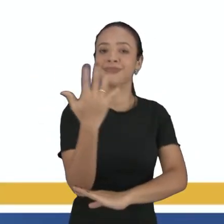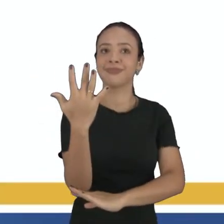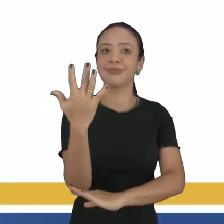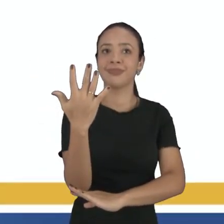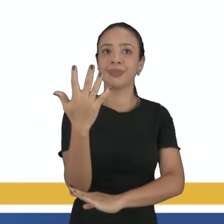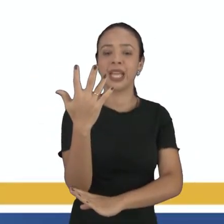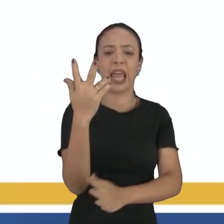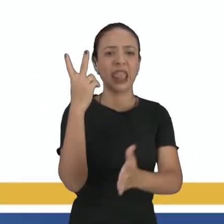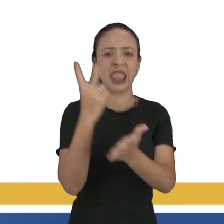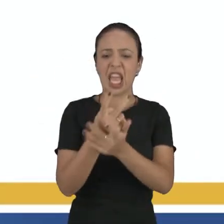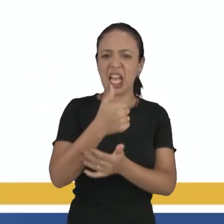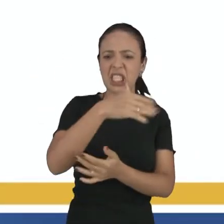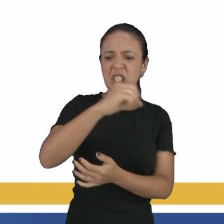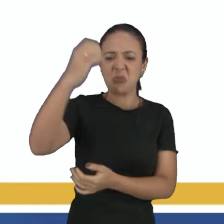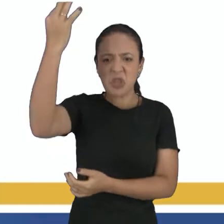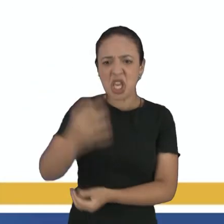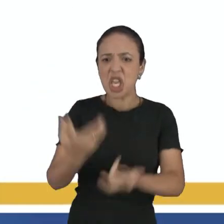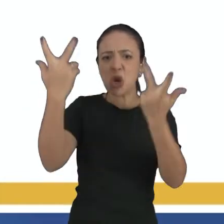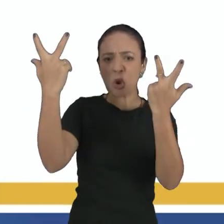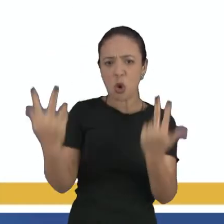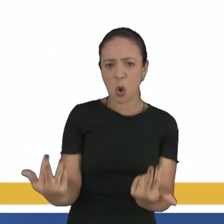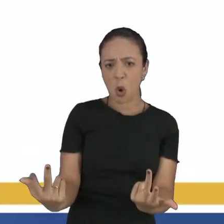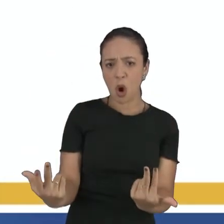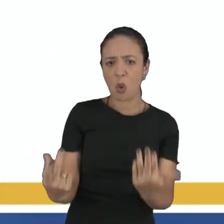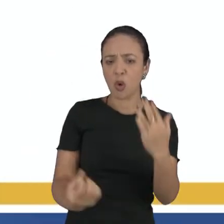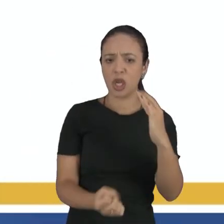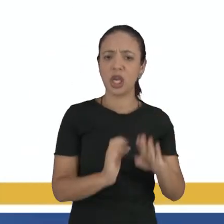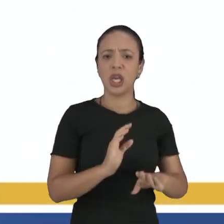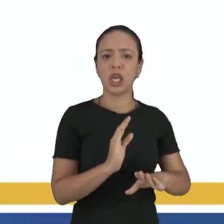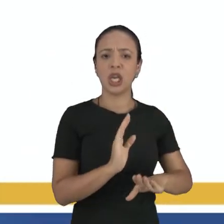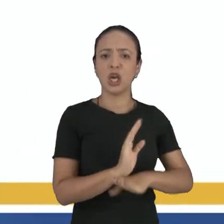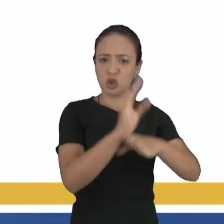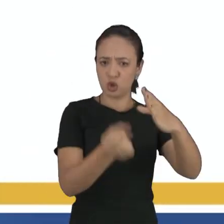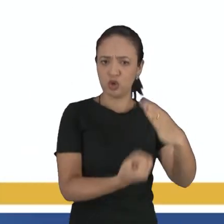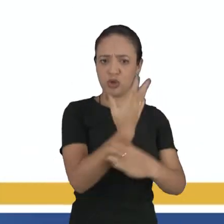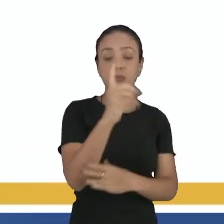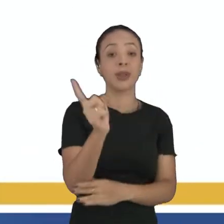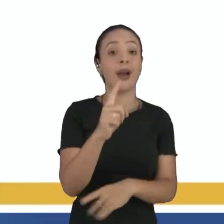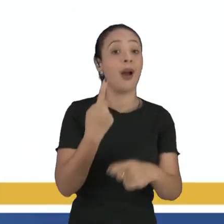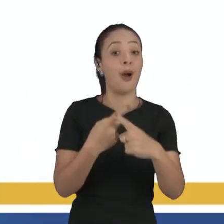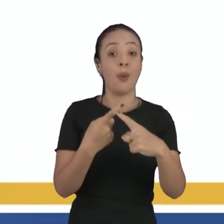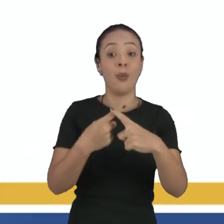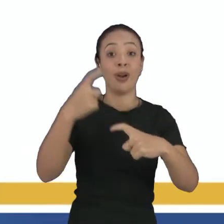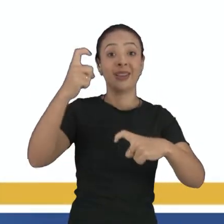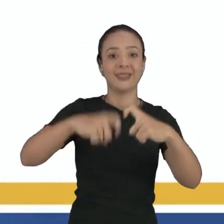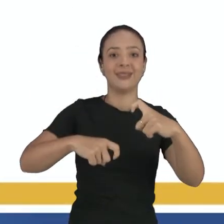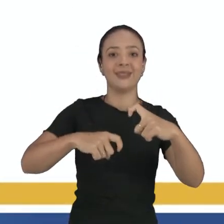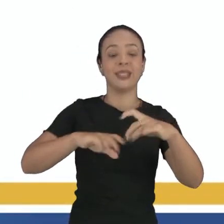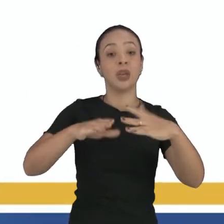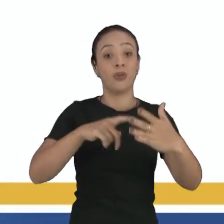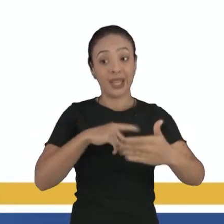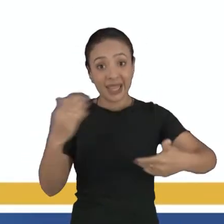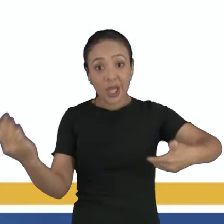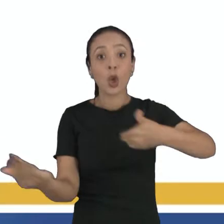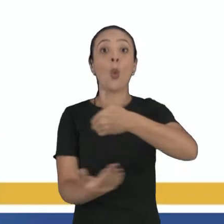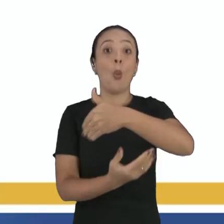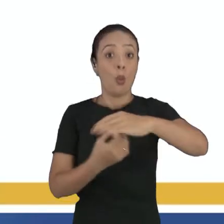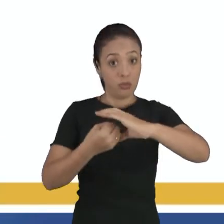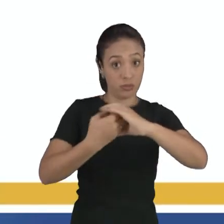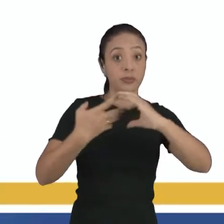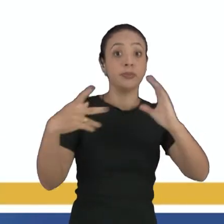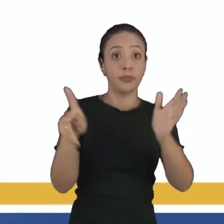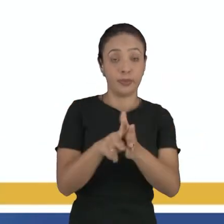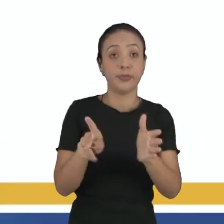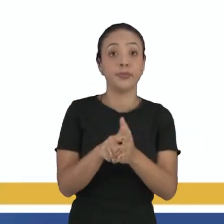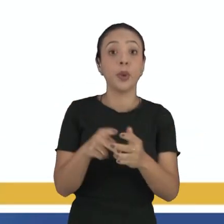ser 100% igual aos seus parentais? Não, porque é reprodução sexuada. Ela vai compartilhar algumas características com eles,